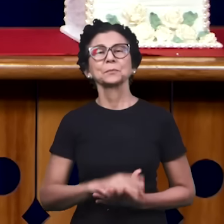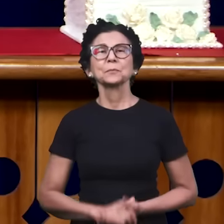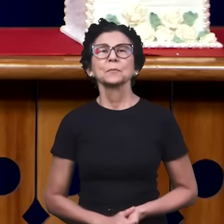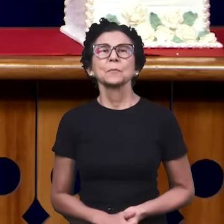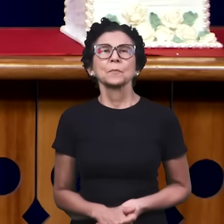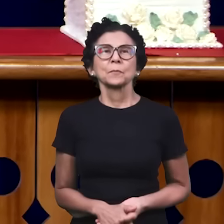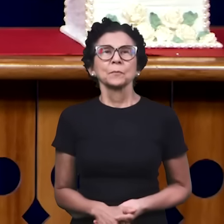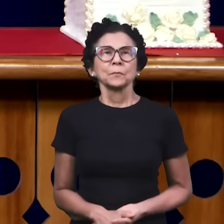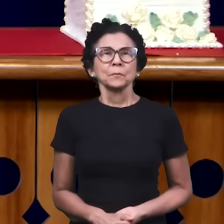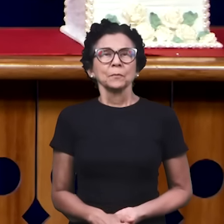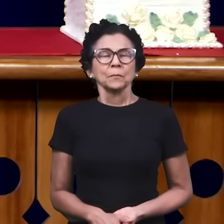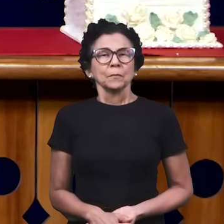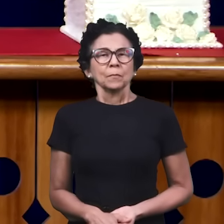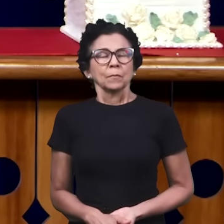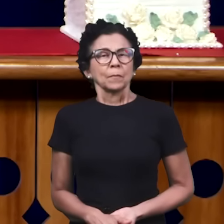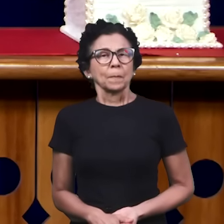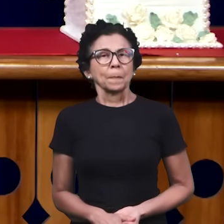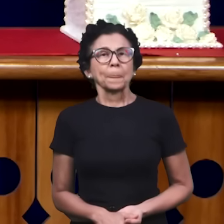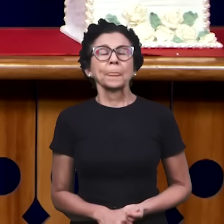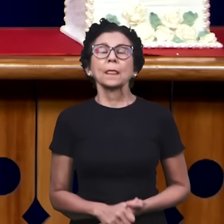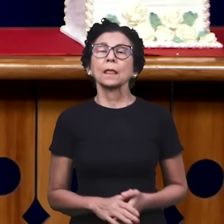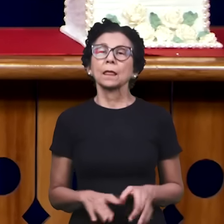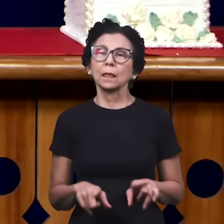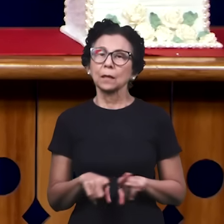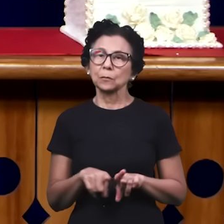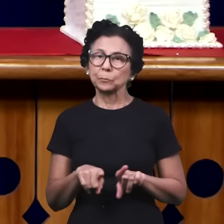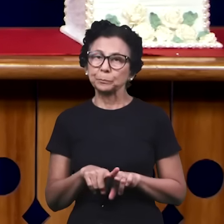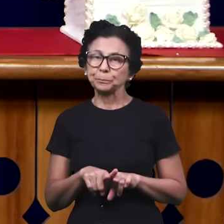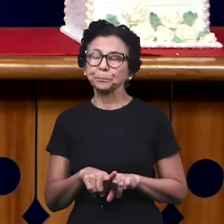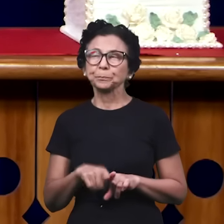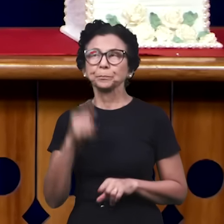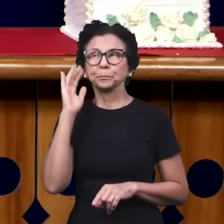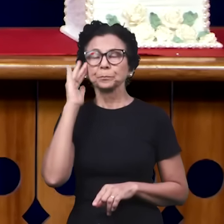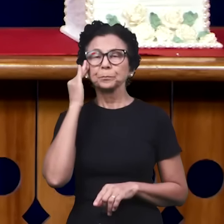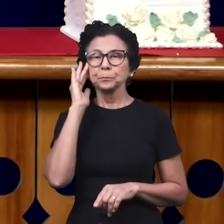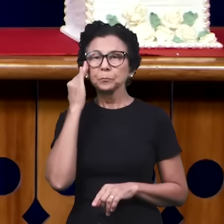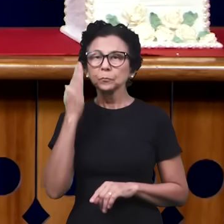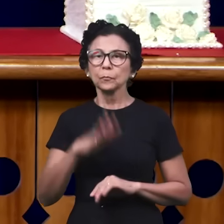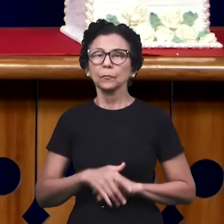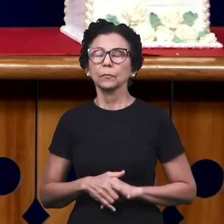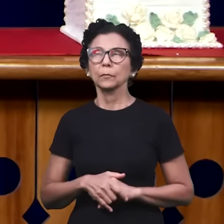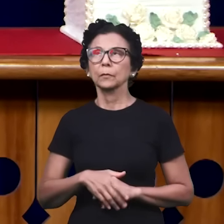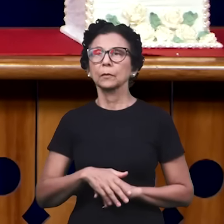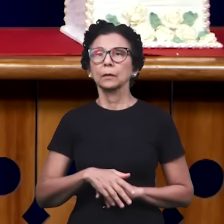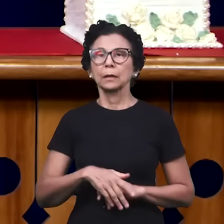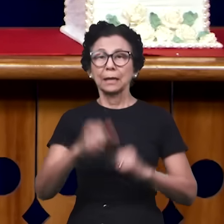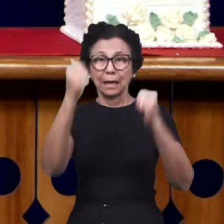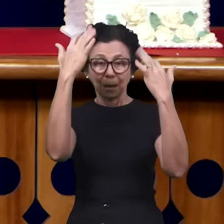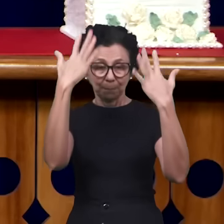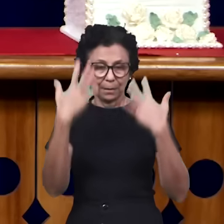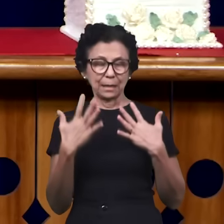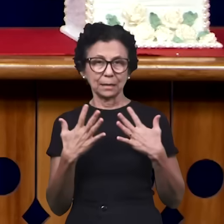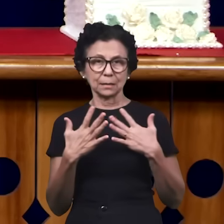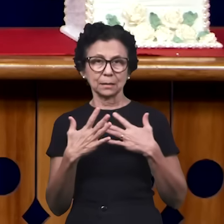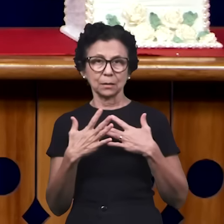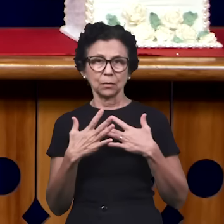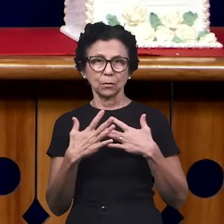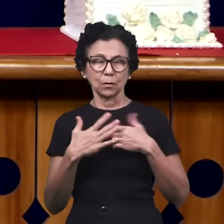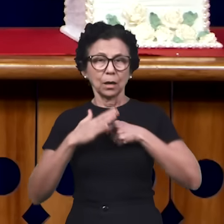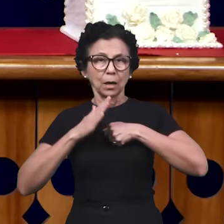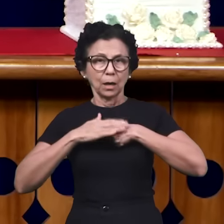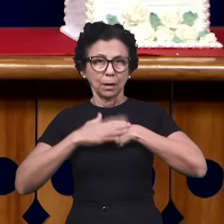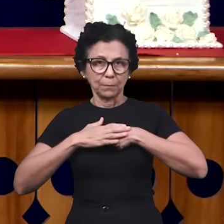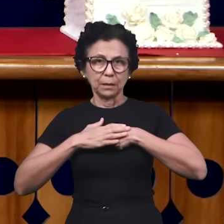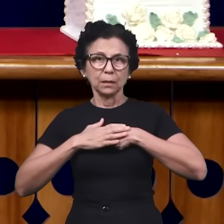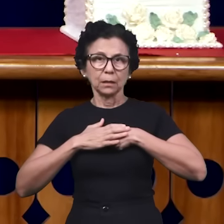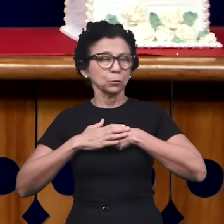temos que ter humildade para entender que a bênção que está sobre nós não vem de nós mesmos, mas vem do Espírito Santo na nossa